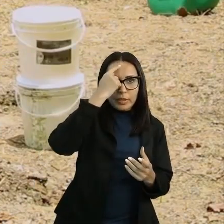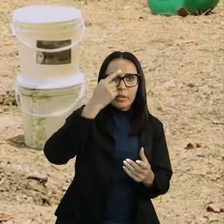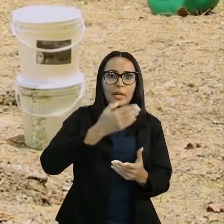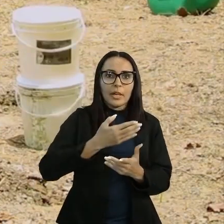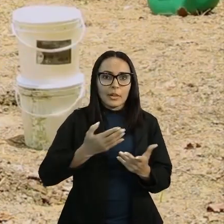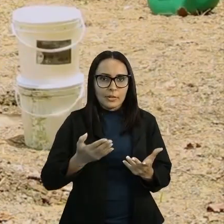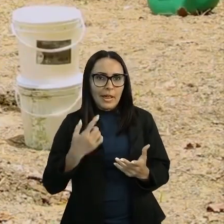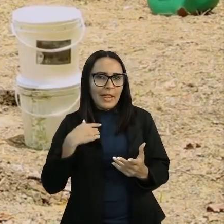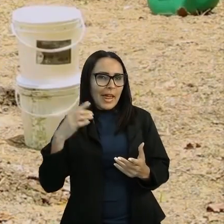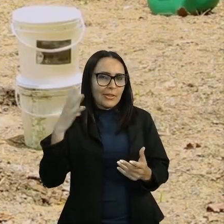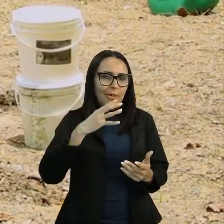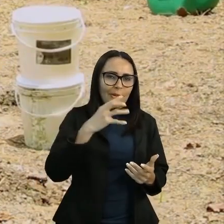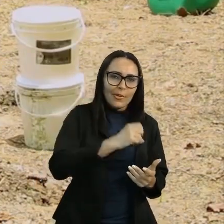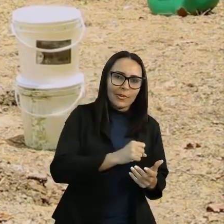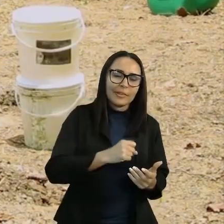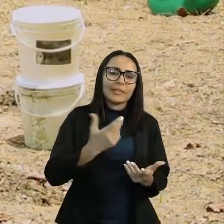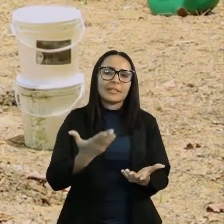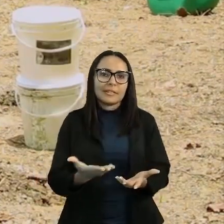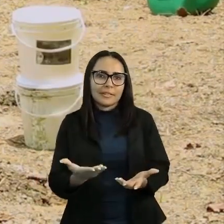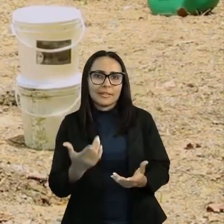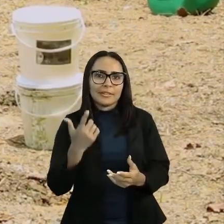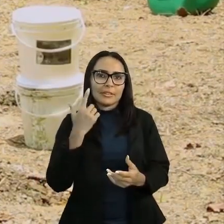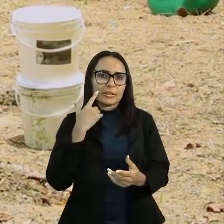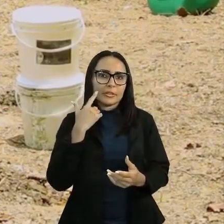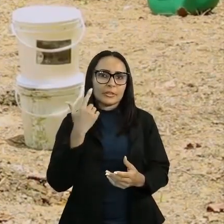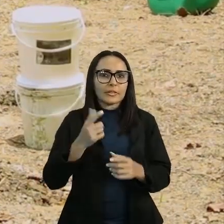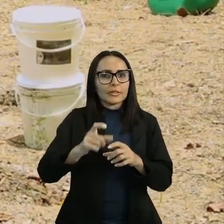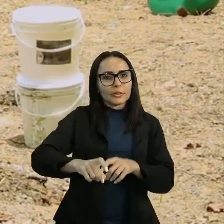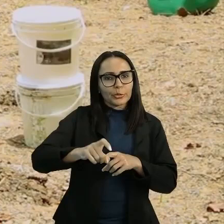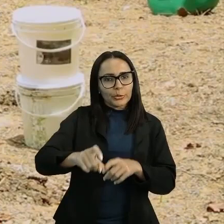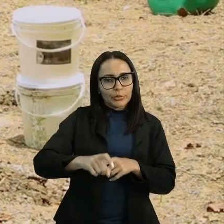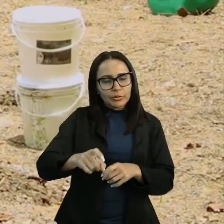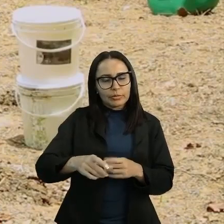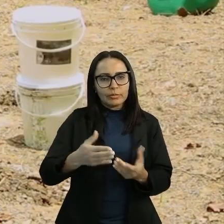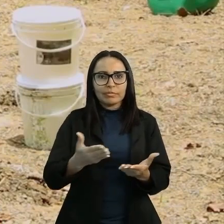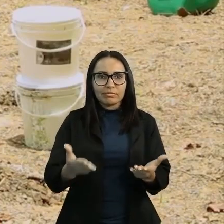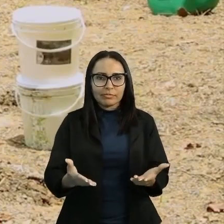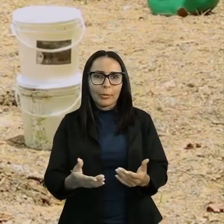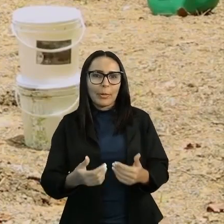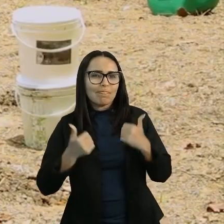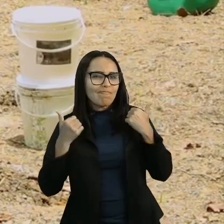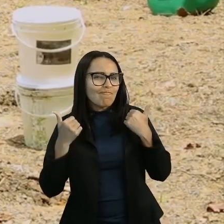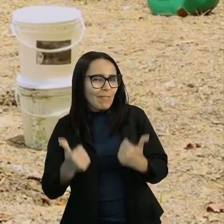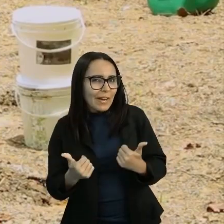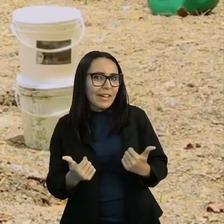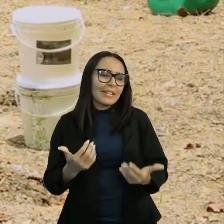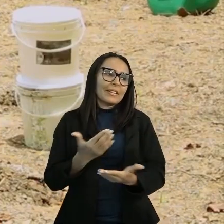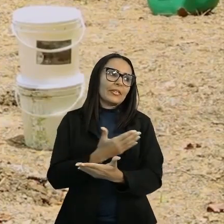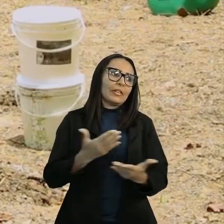plantamos também tomate, alecrim. Temos aqui também...